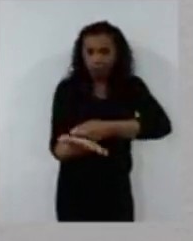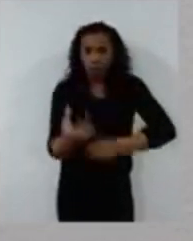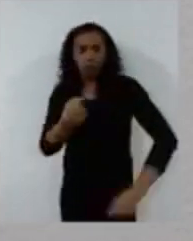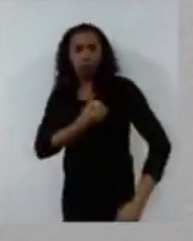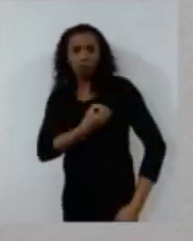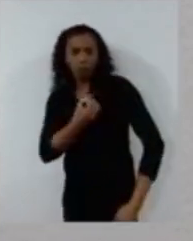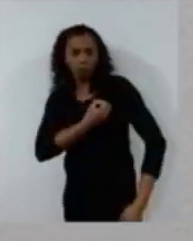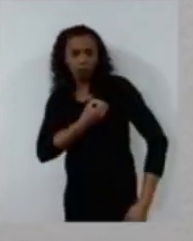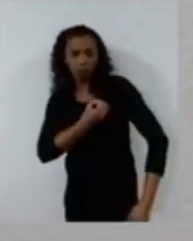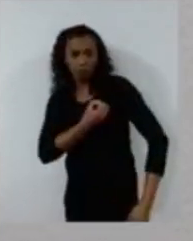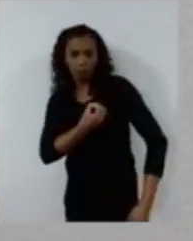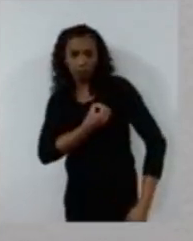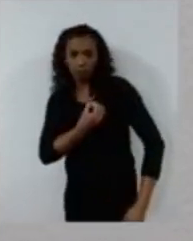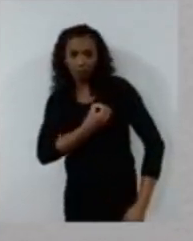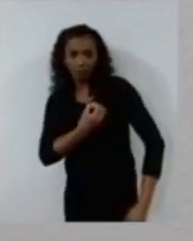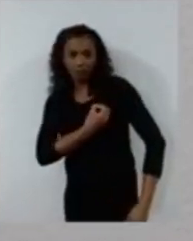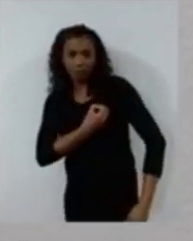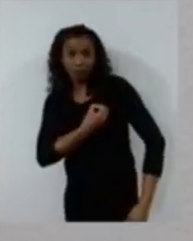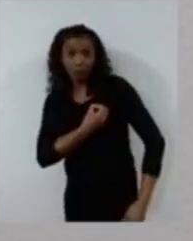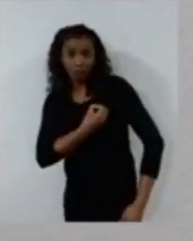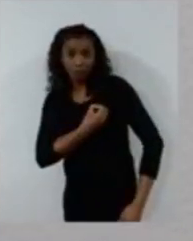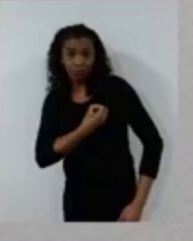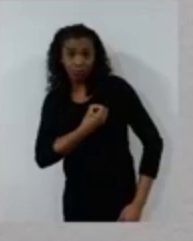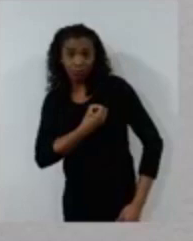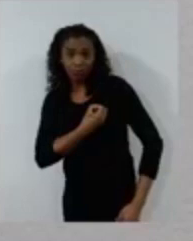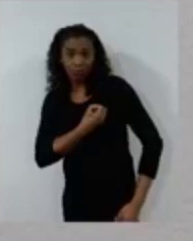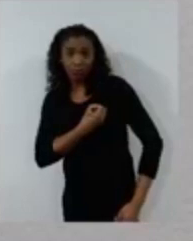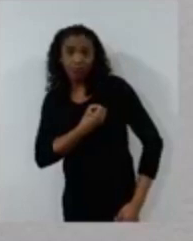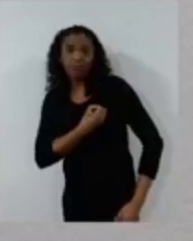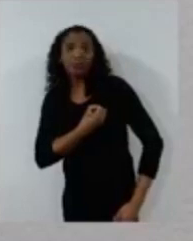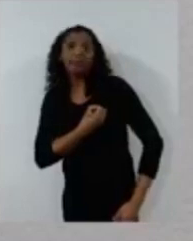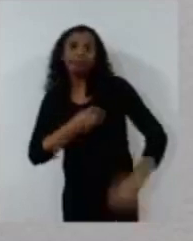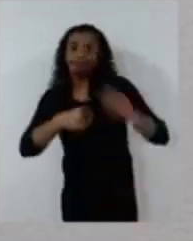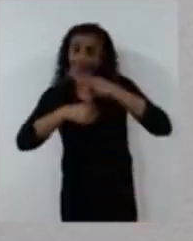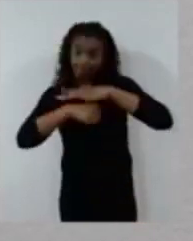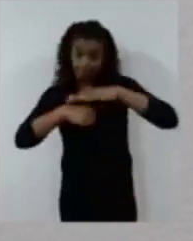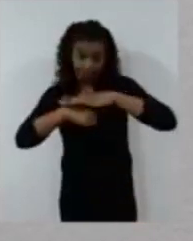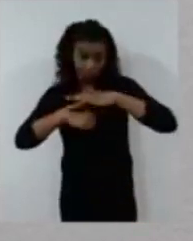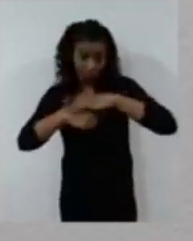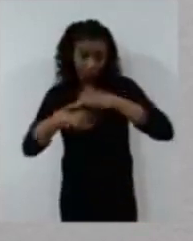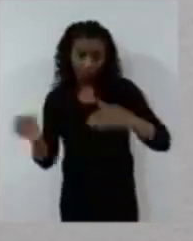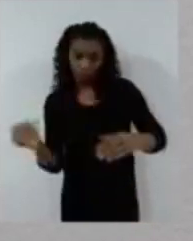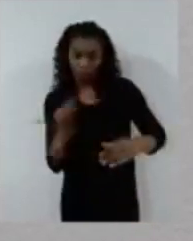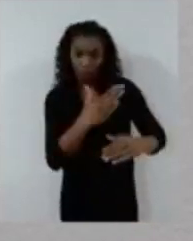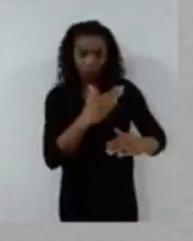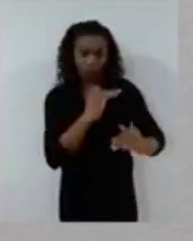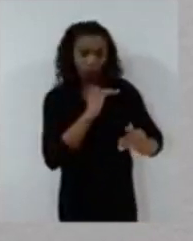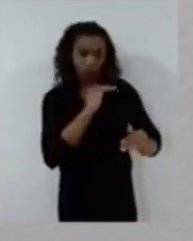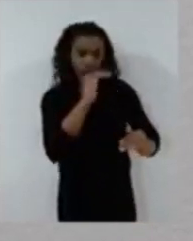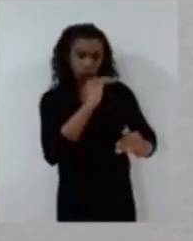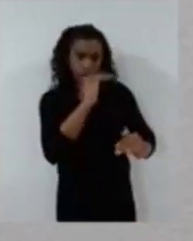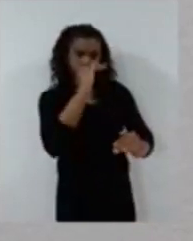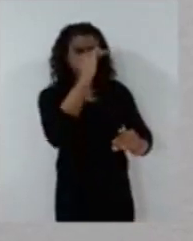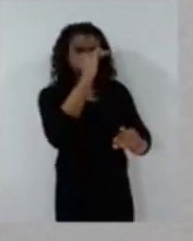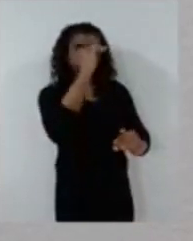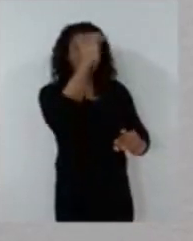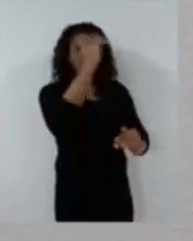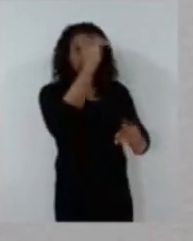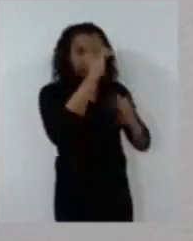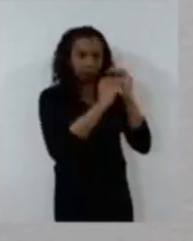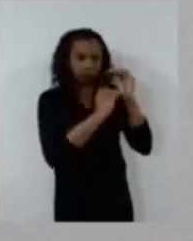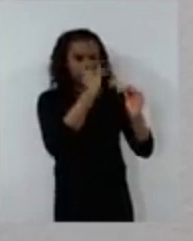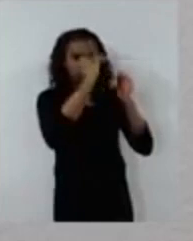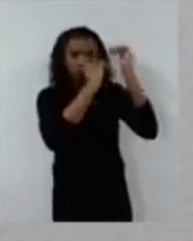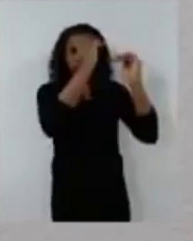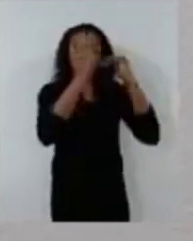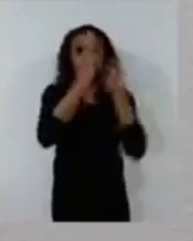número de novos casos sempre crescendo. Não vai diminuir número de novos